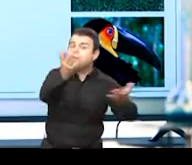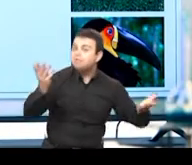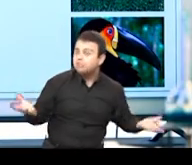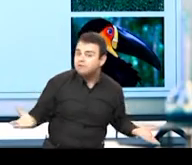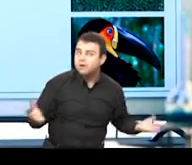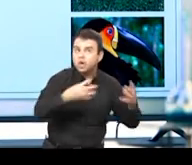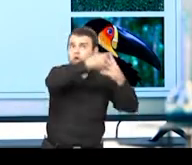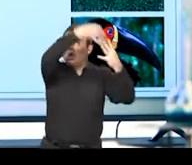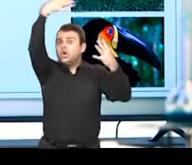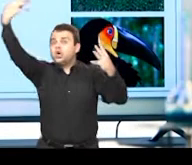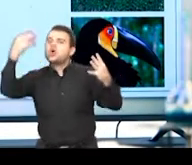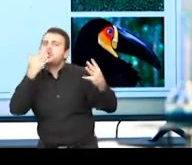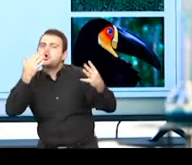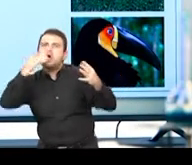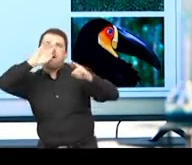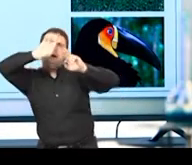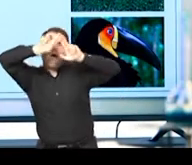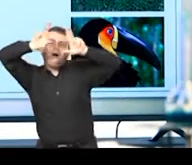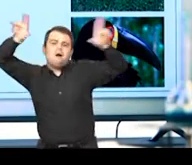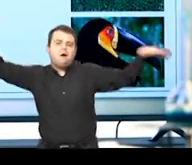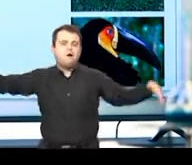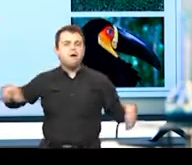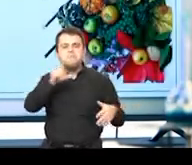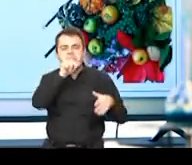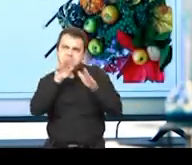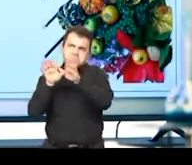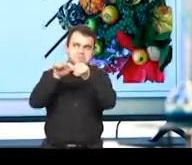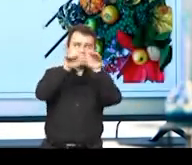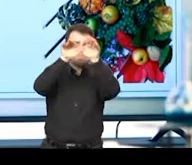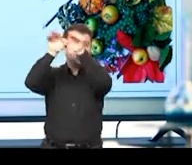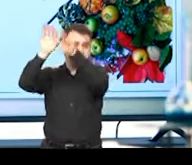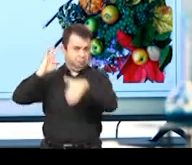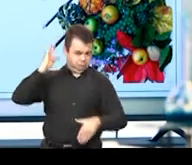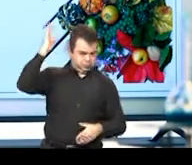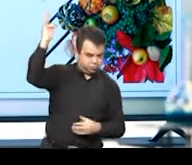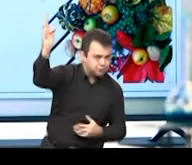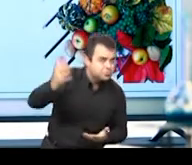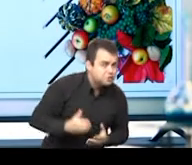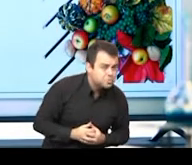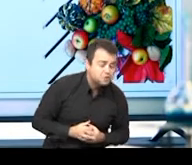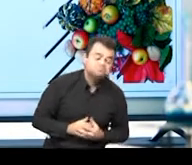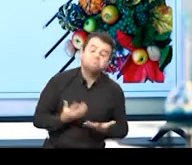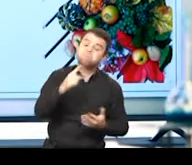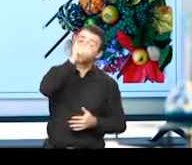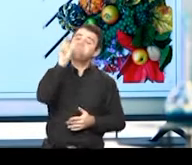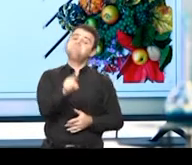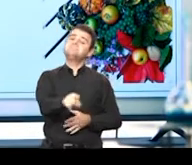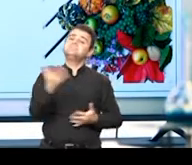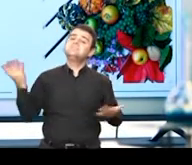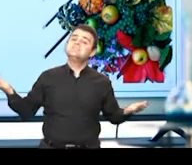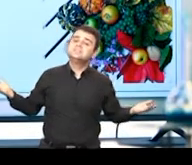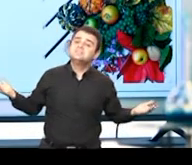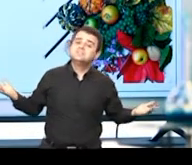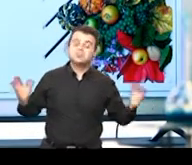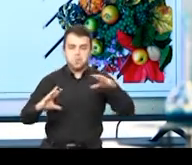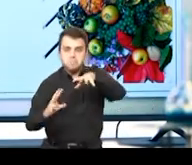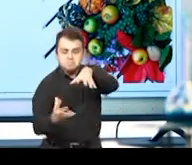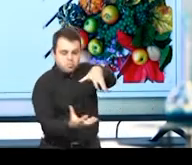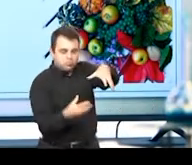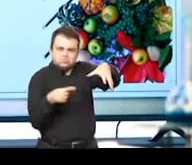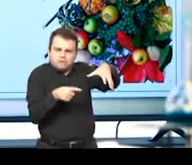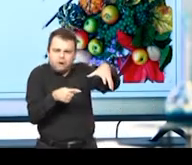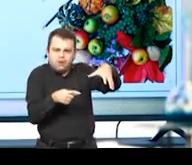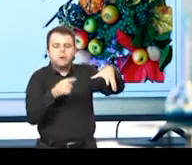terão cores? E os passarinhos vão poder voar? Será que a terra vai seguir nos dando